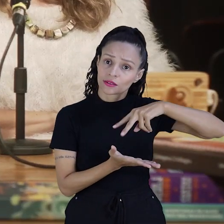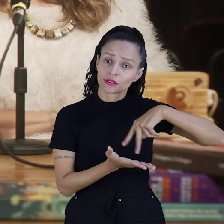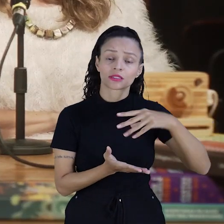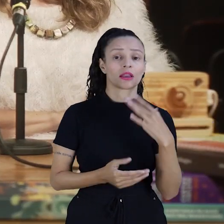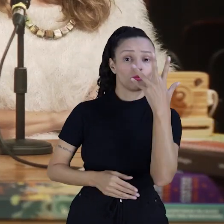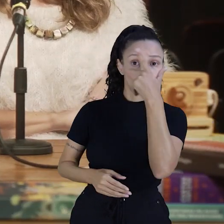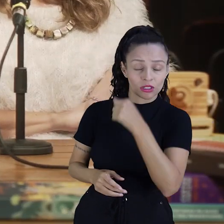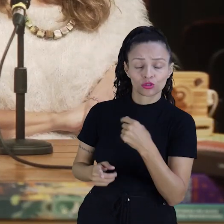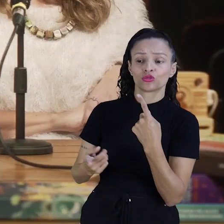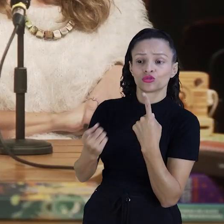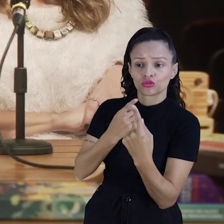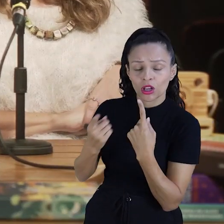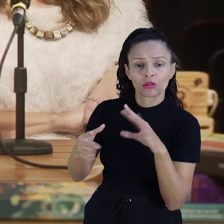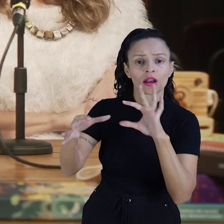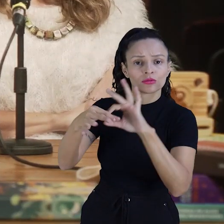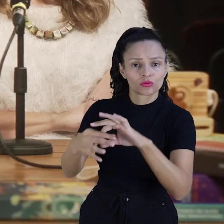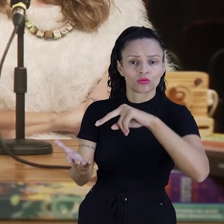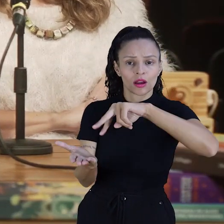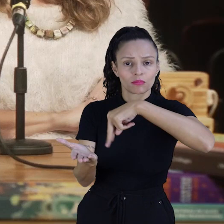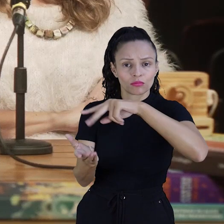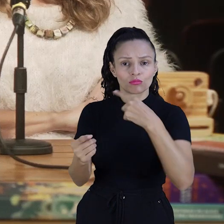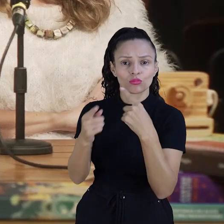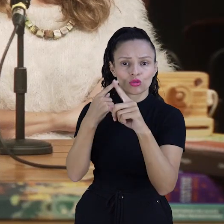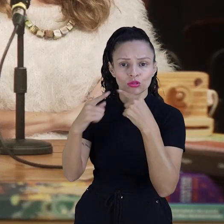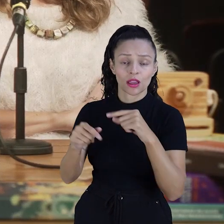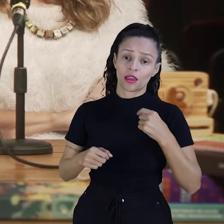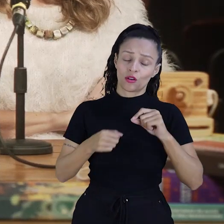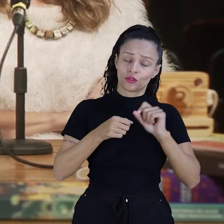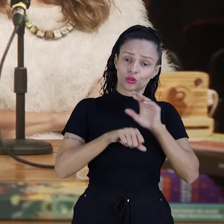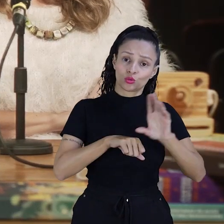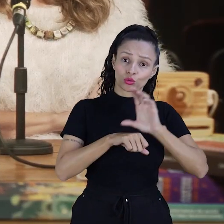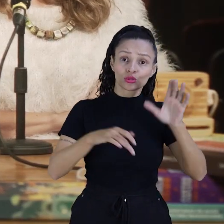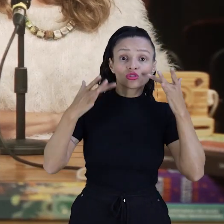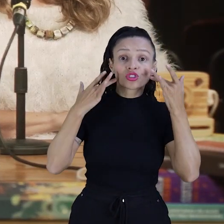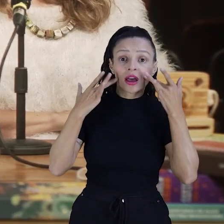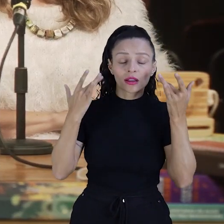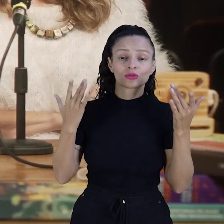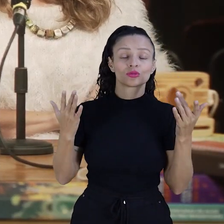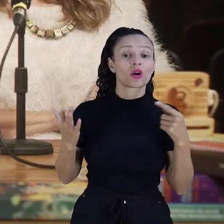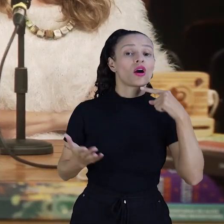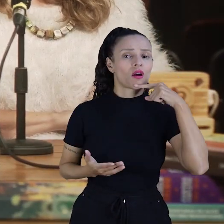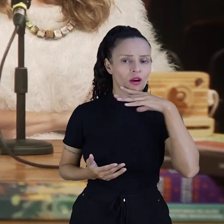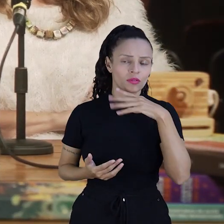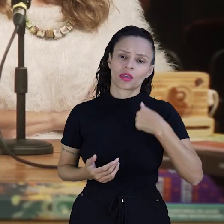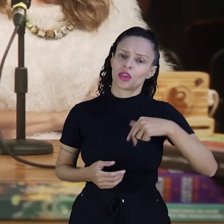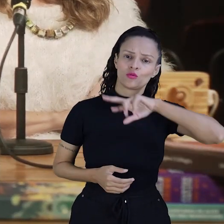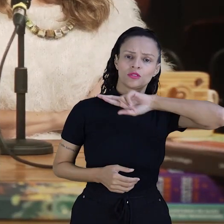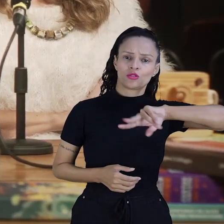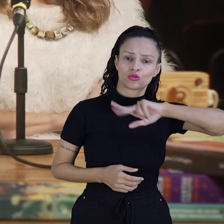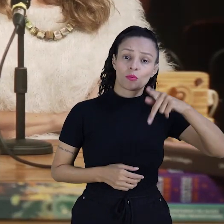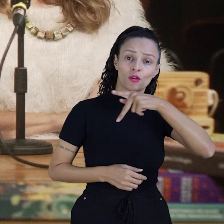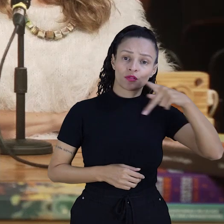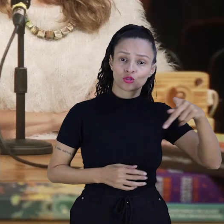dança aqui. Que bonito eu ter dialogado com a música. Eu ter feito um curso de teatro. E, obviamente, eu não